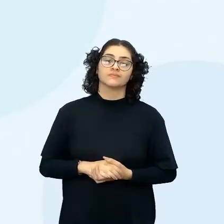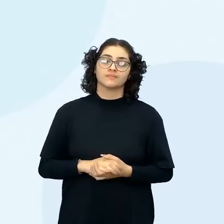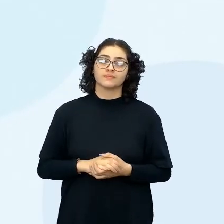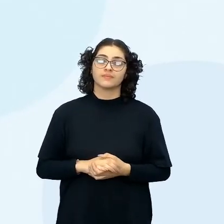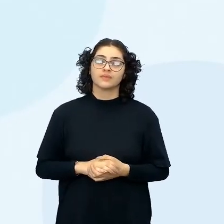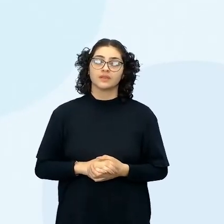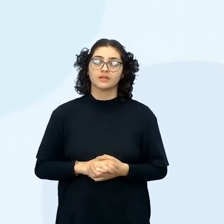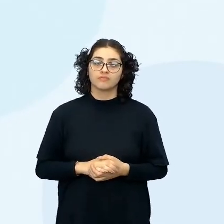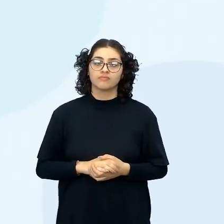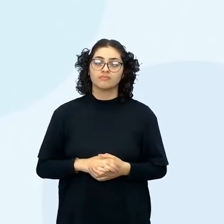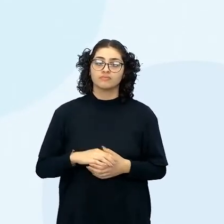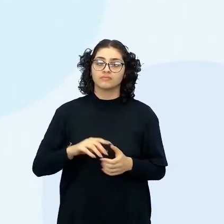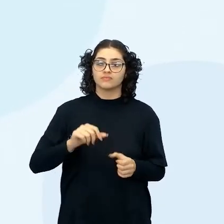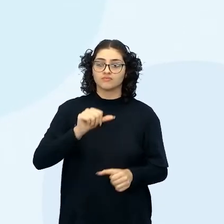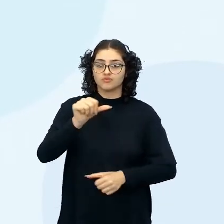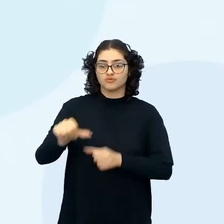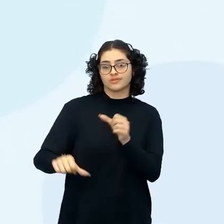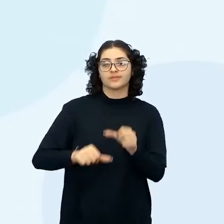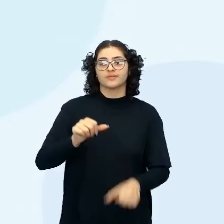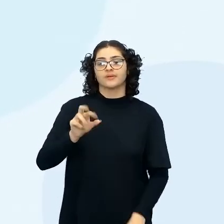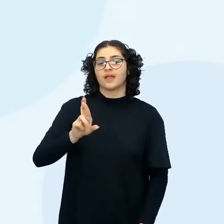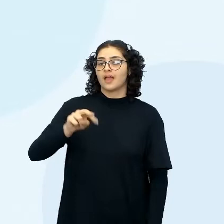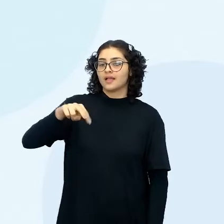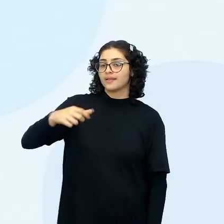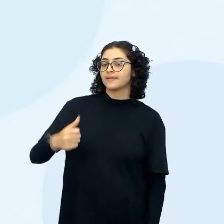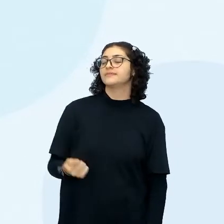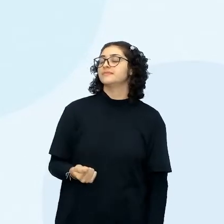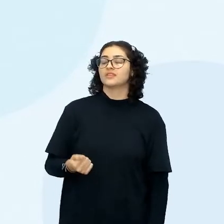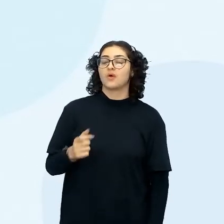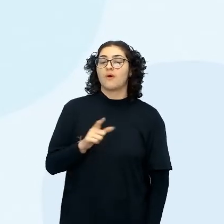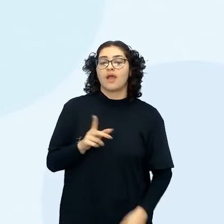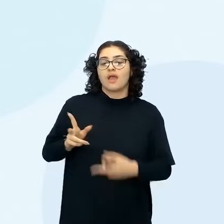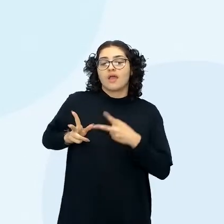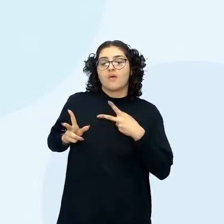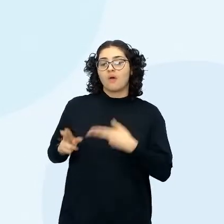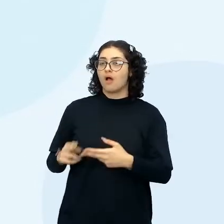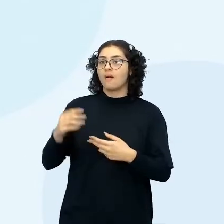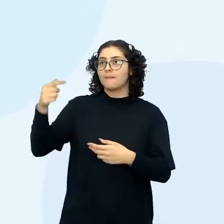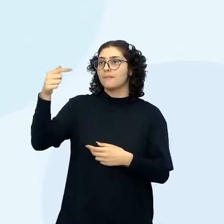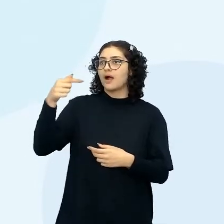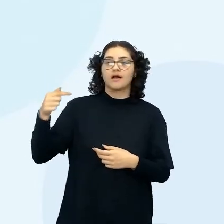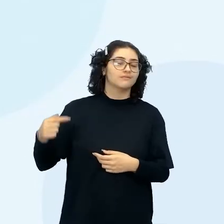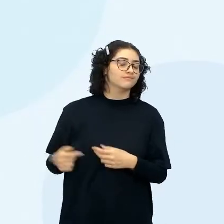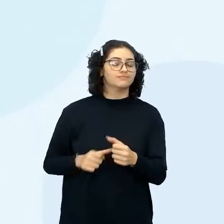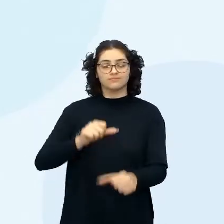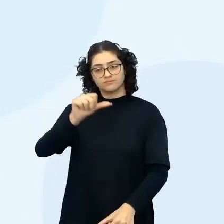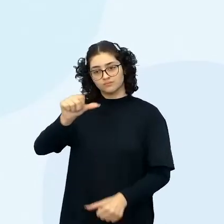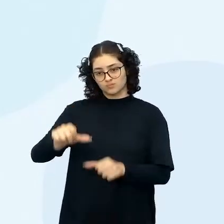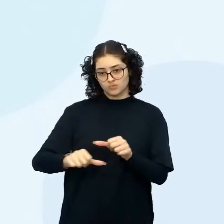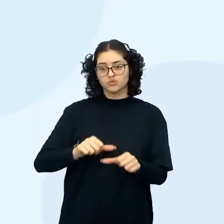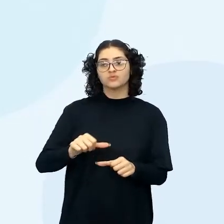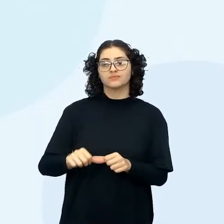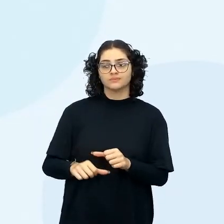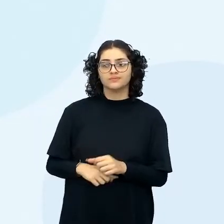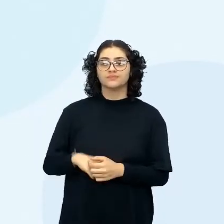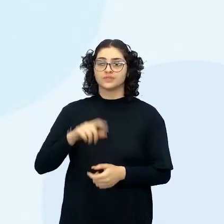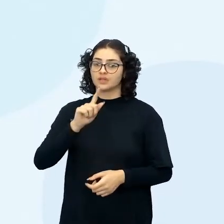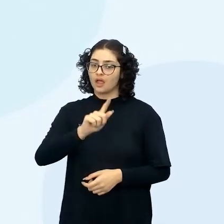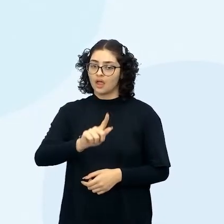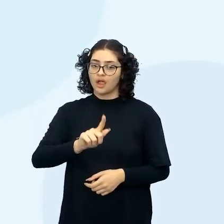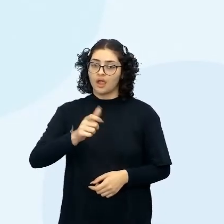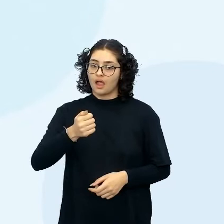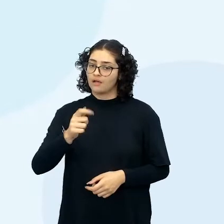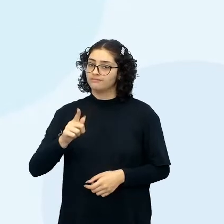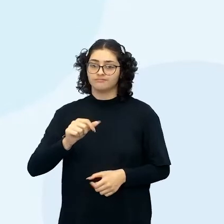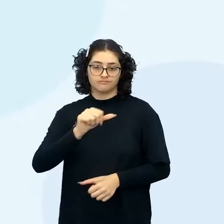outro tipo de RNA. Eu não vou ter mais a mesma sequência aqui, olha, de RNA mensageiro, GAG, mas